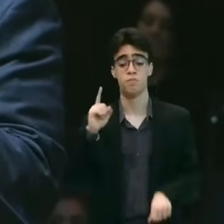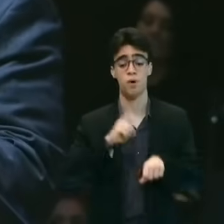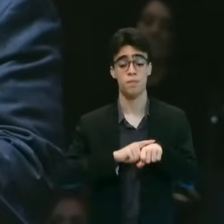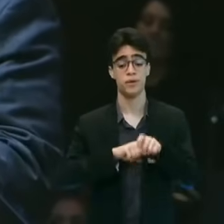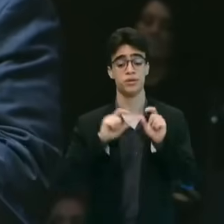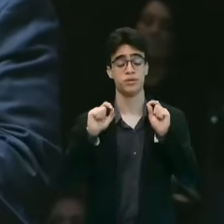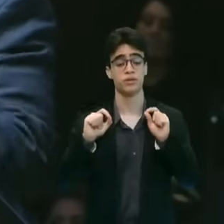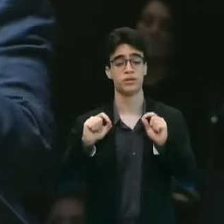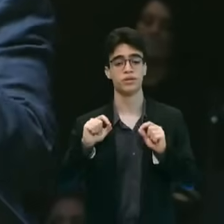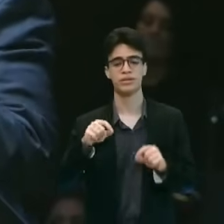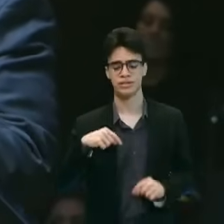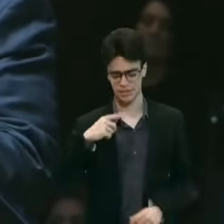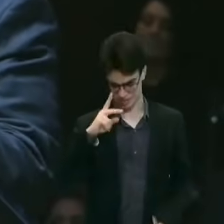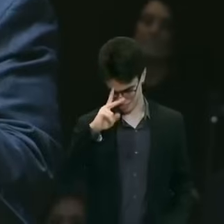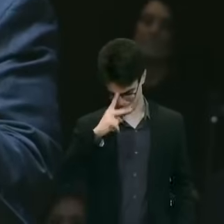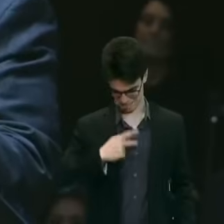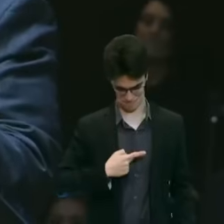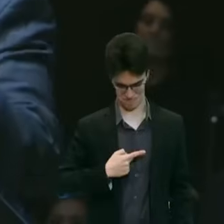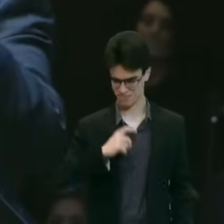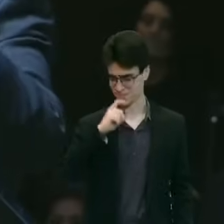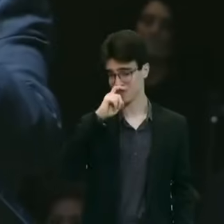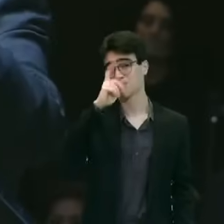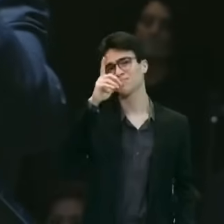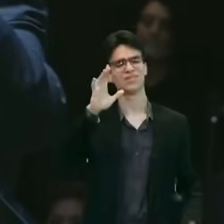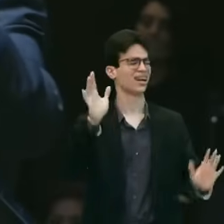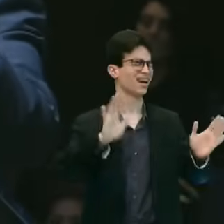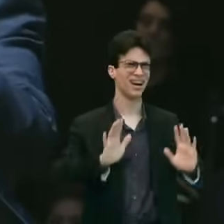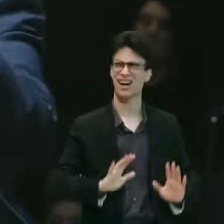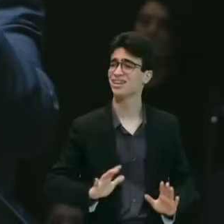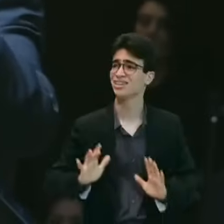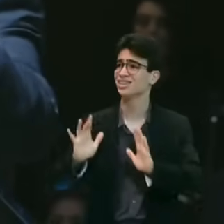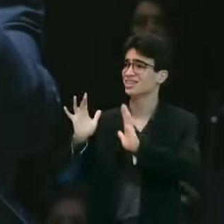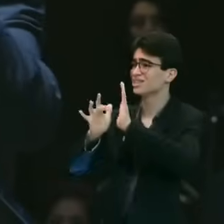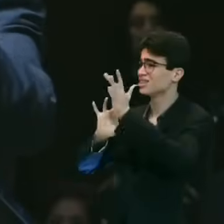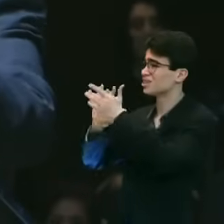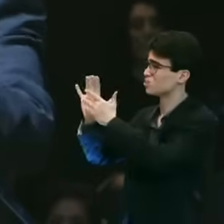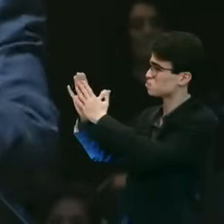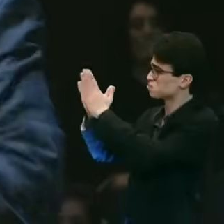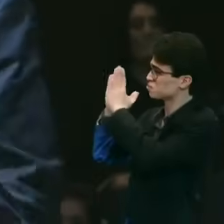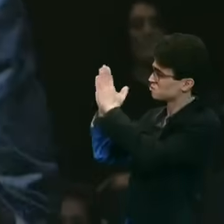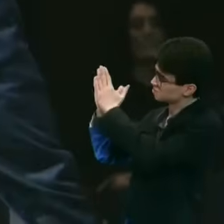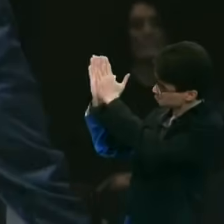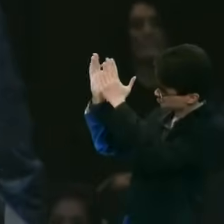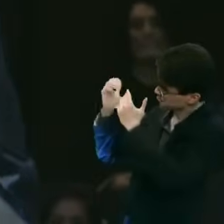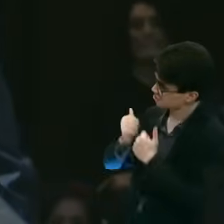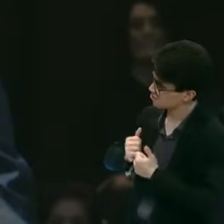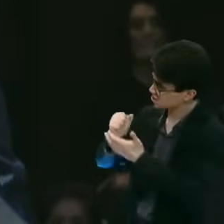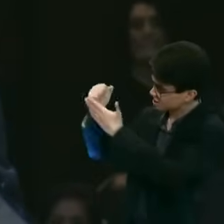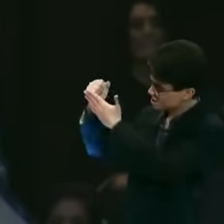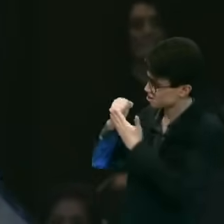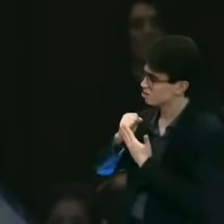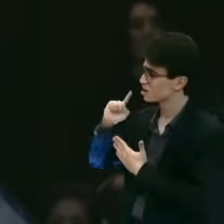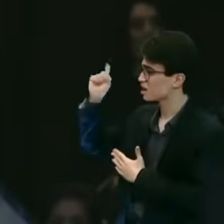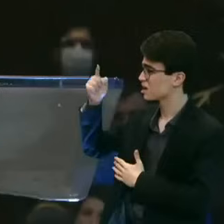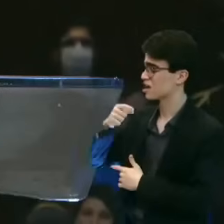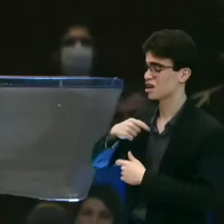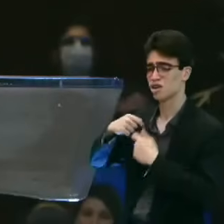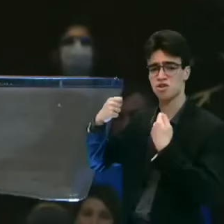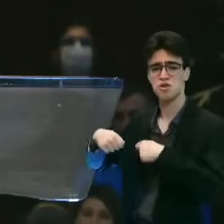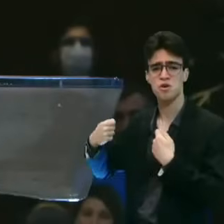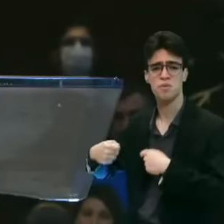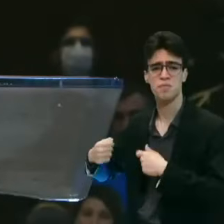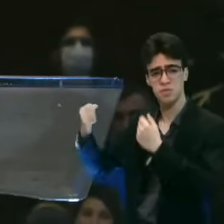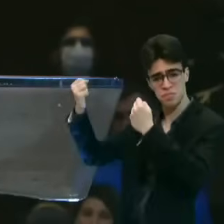momento em que a gente para de dizer, sou dono do meu nariz, e dizer, Jesus, por favor, eu preciso de Ti. Vem me ensinar a